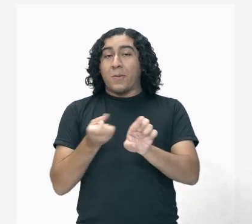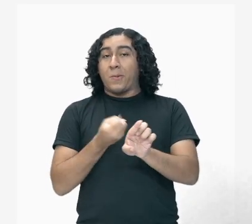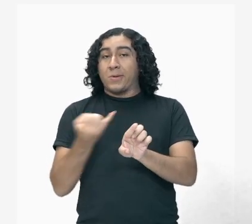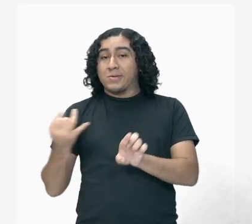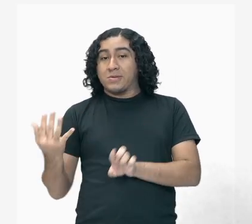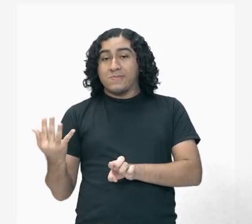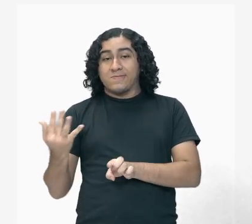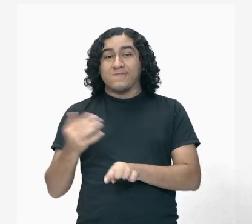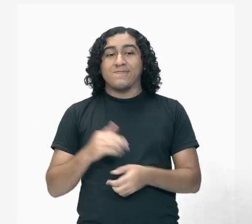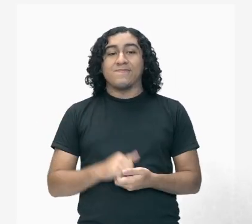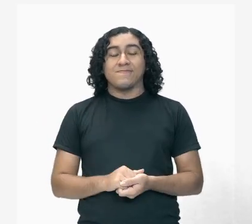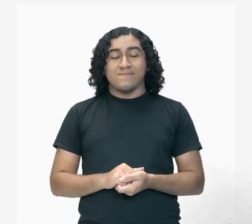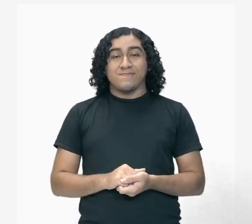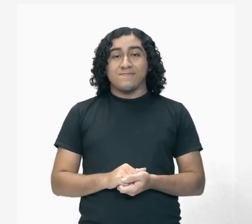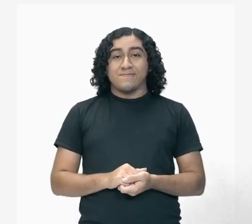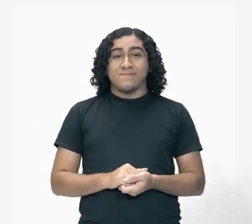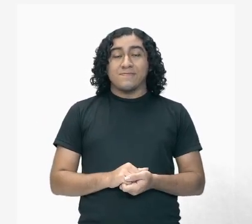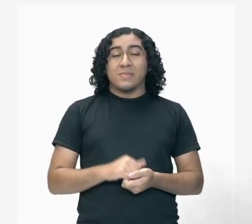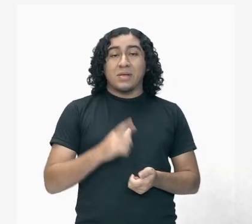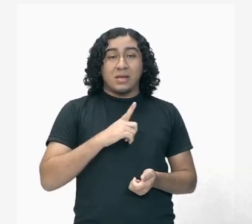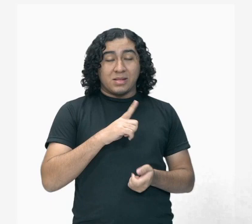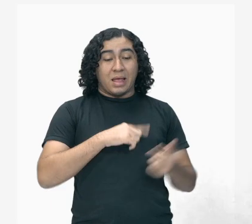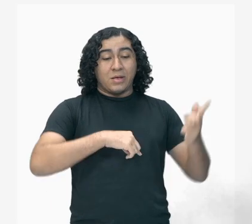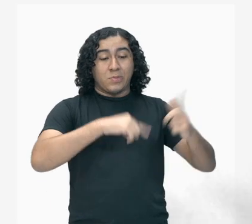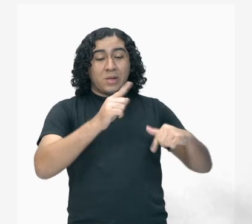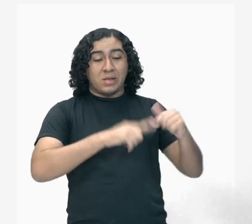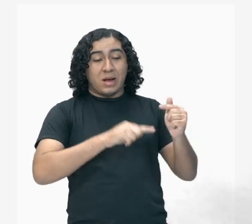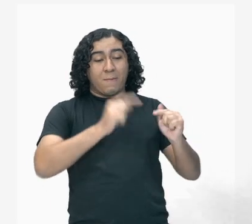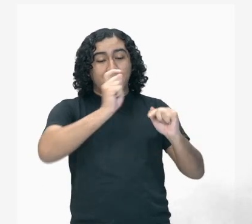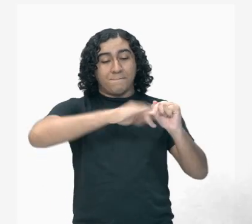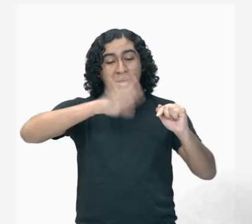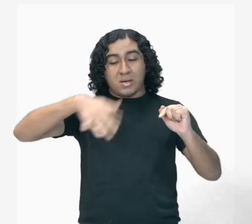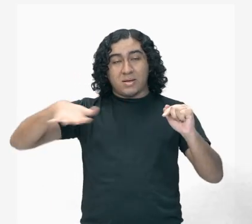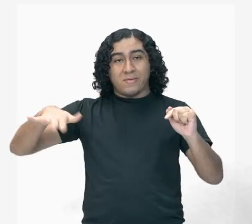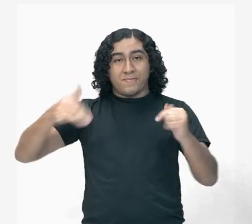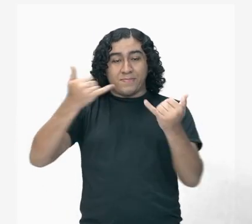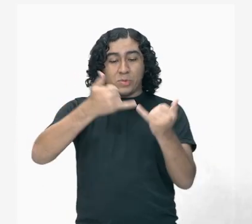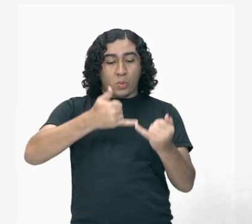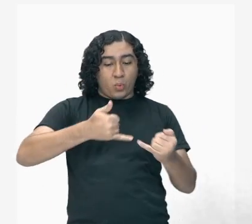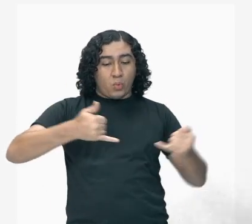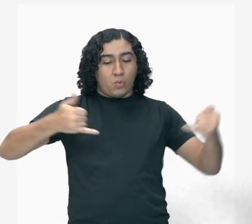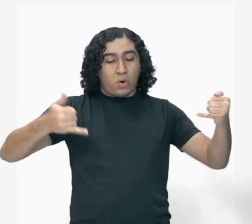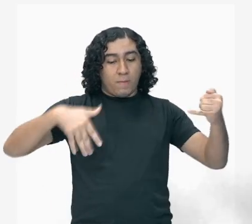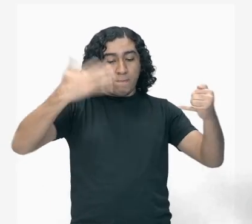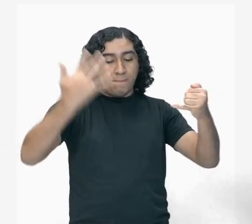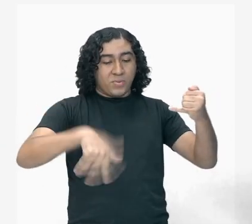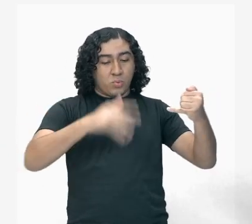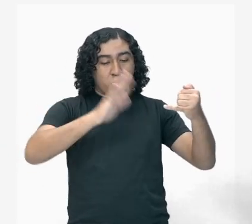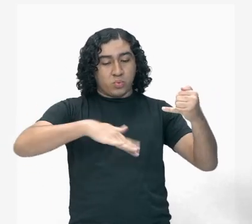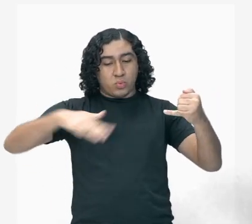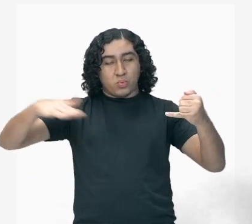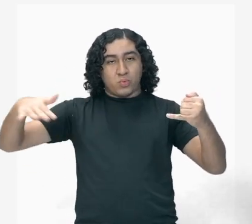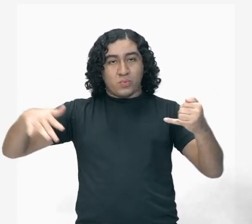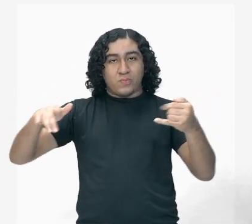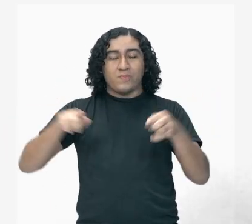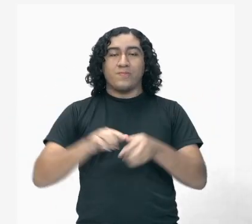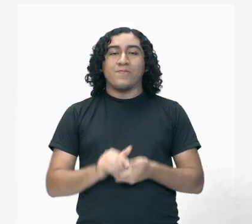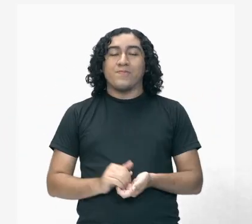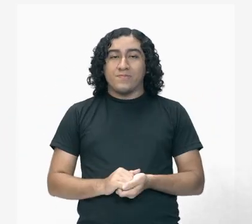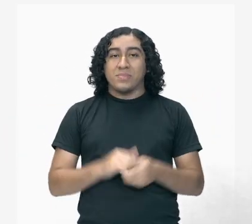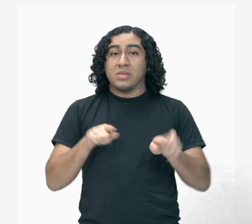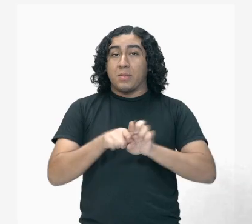som ondas mecânicas velocidade da onda na corda ondas estacionárias e as